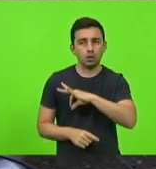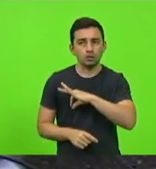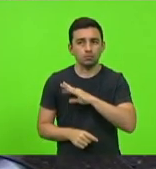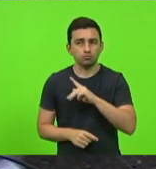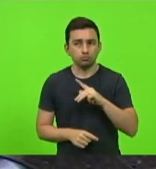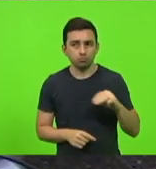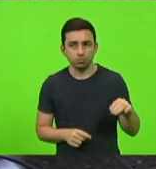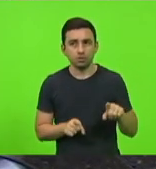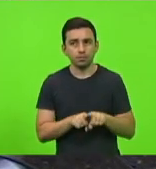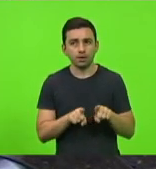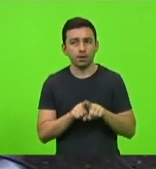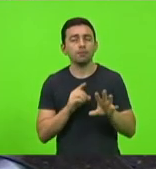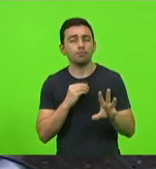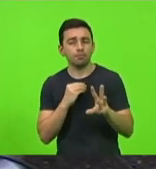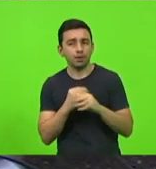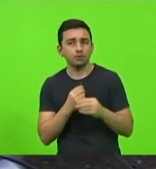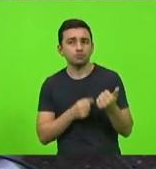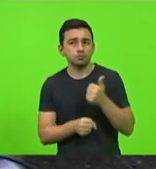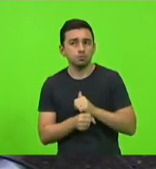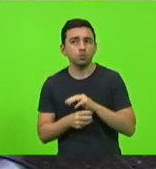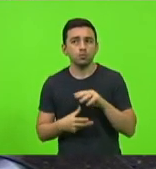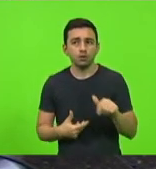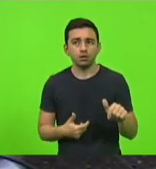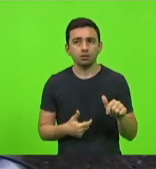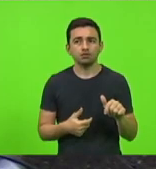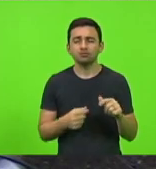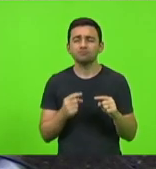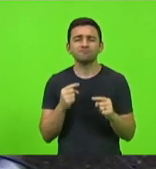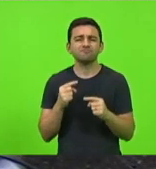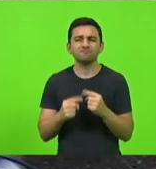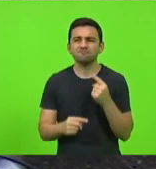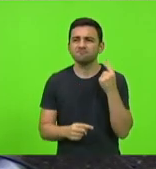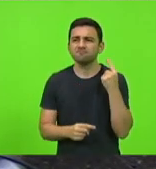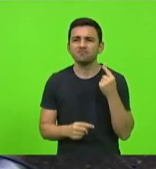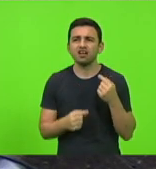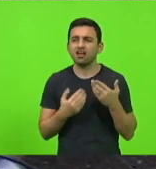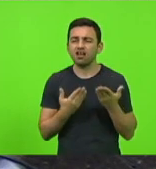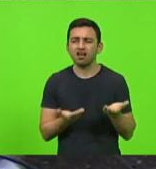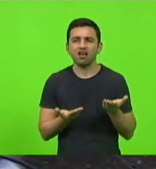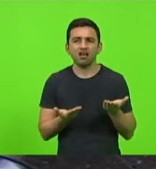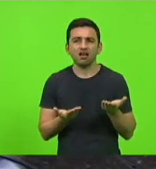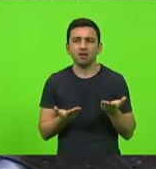emenda substitutiva global, ela não sana o problema